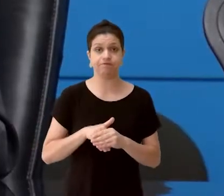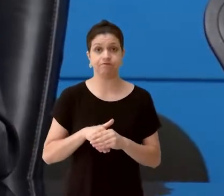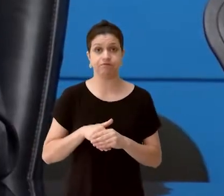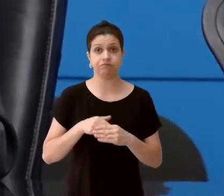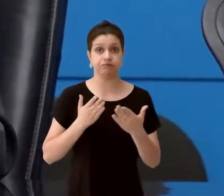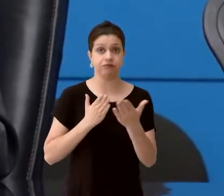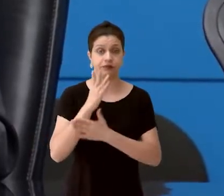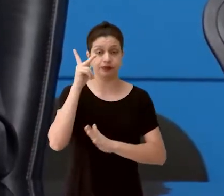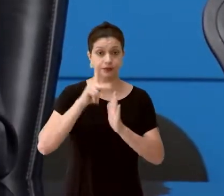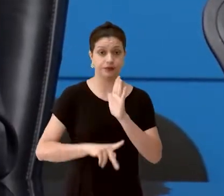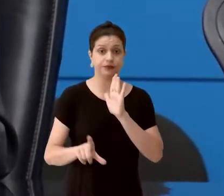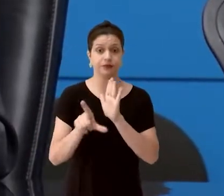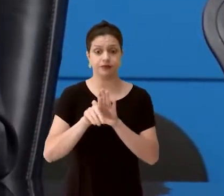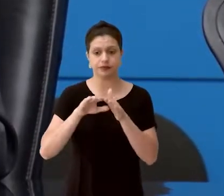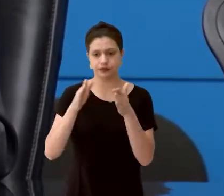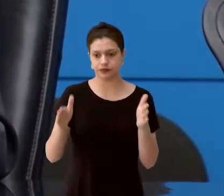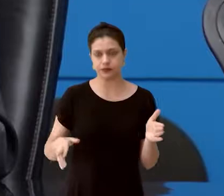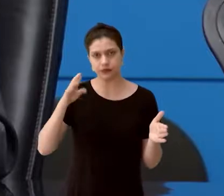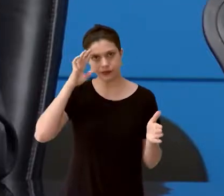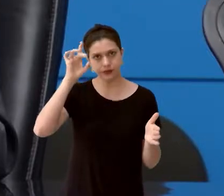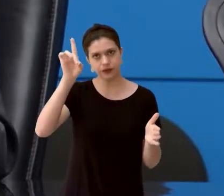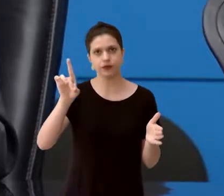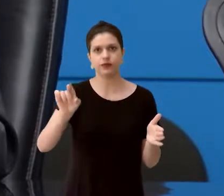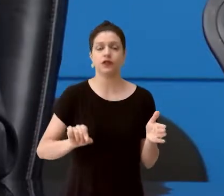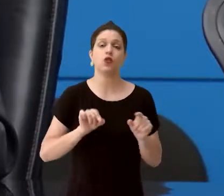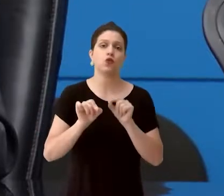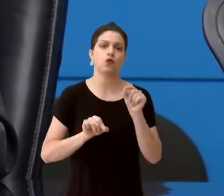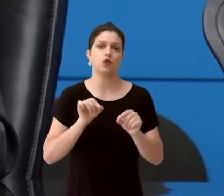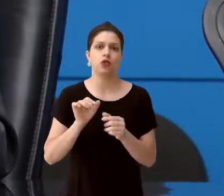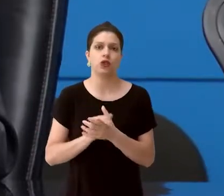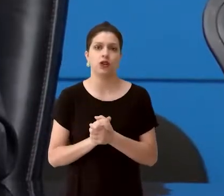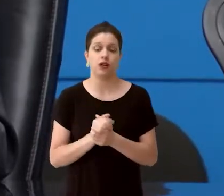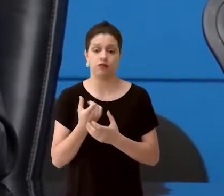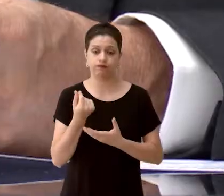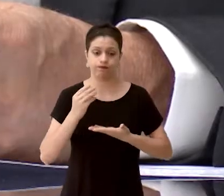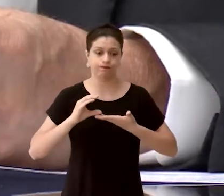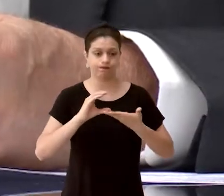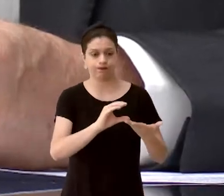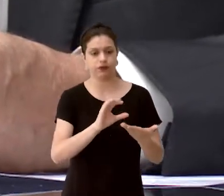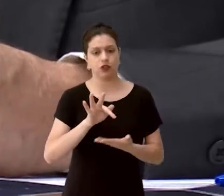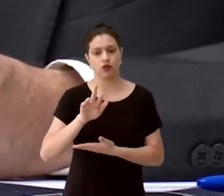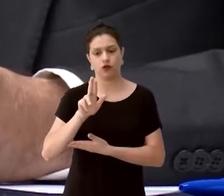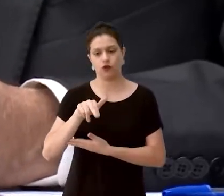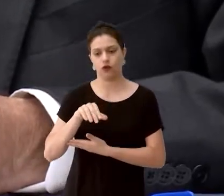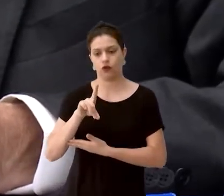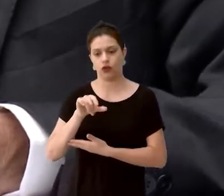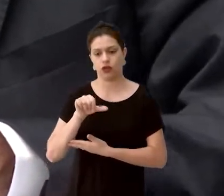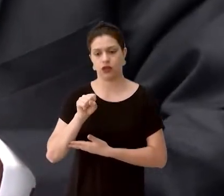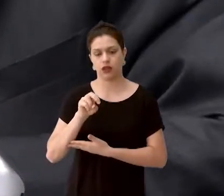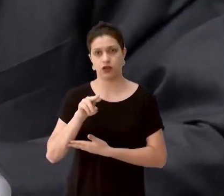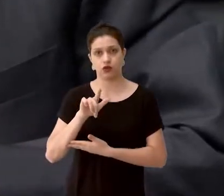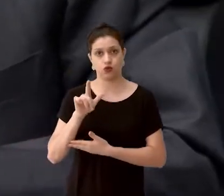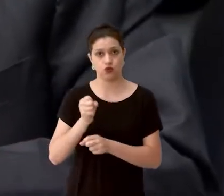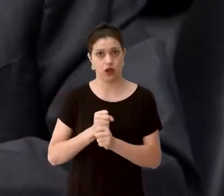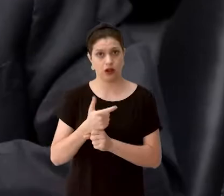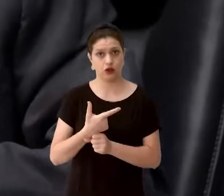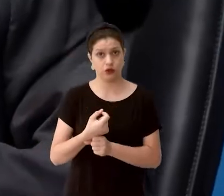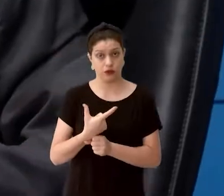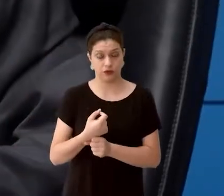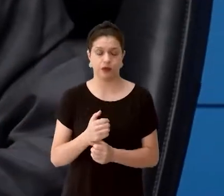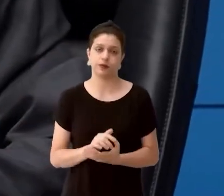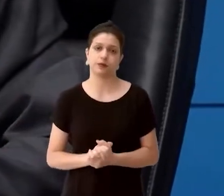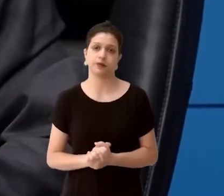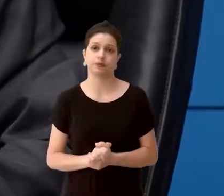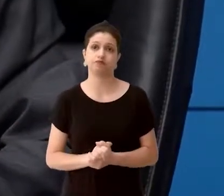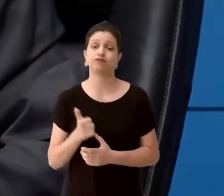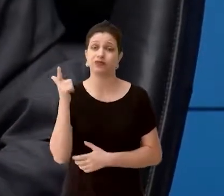do dia, os deputados estaduais aprovaram um projeto de lei da mesa diretora que prevê a aplicação dos recursos do Fundersul para o